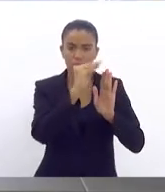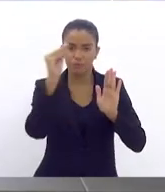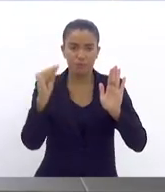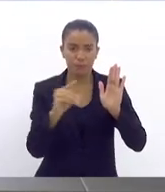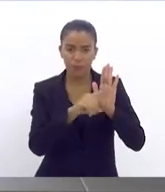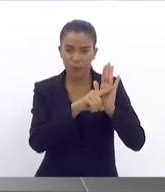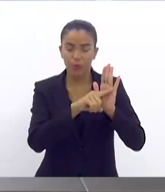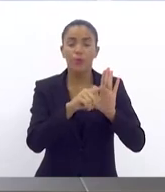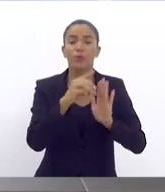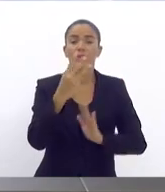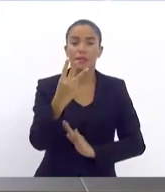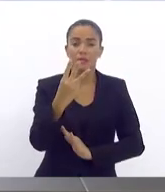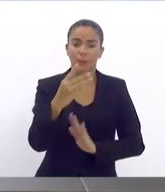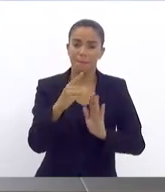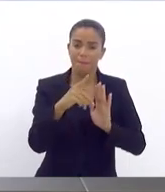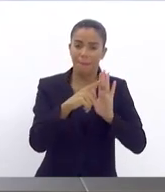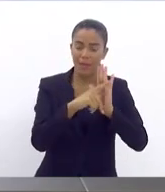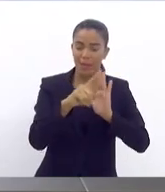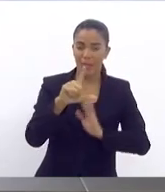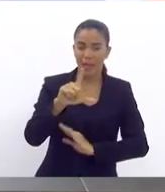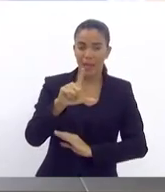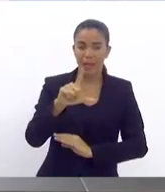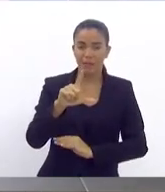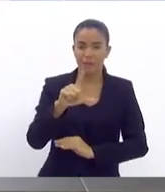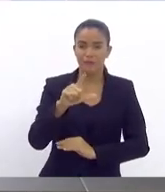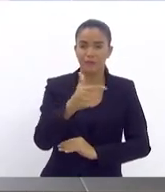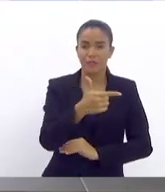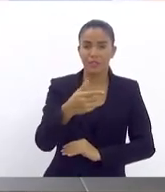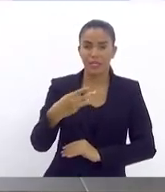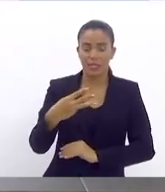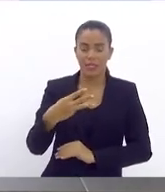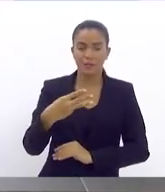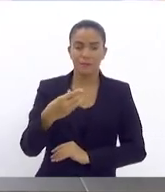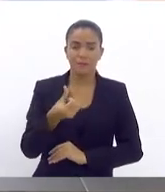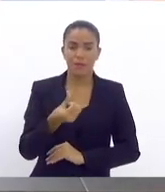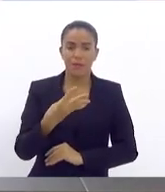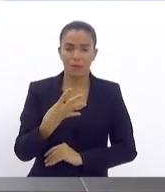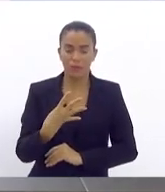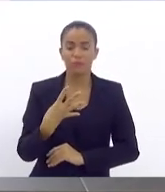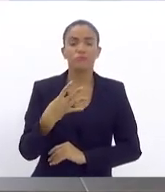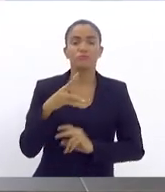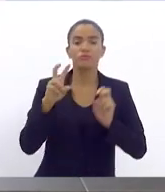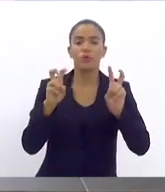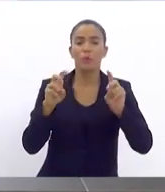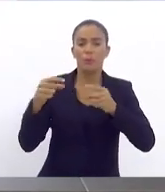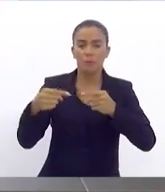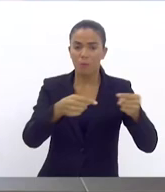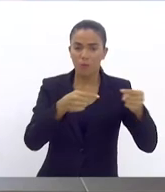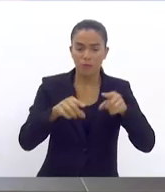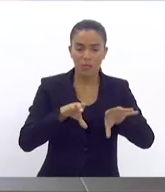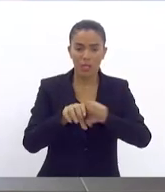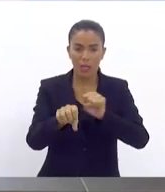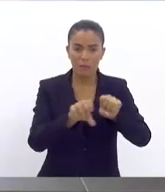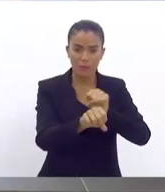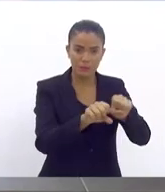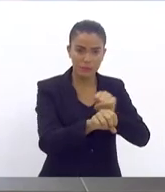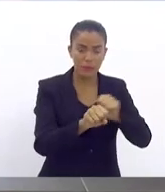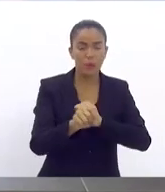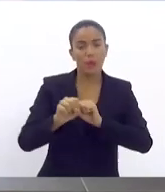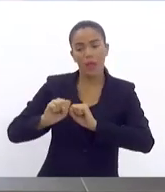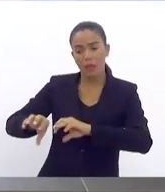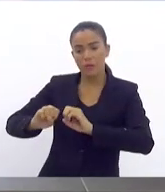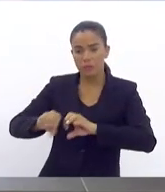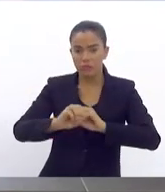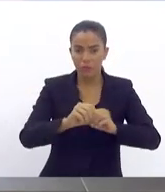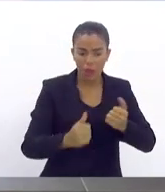3, é o PL 624/2023, de autoria da deputada Marta Rocha, que institui a política de capacitação de profissionais de educação